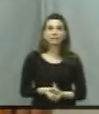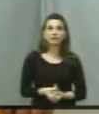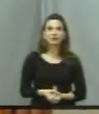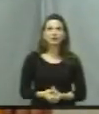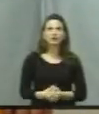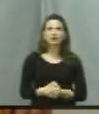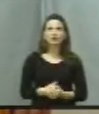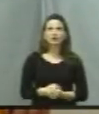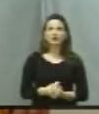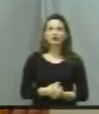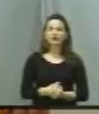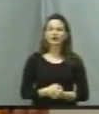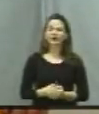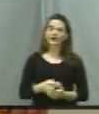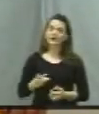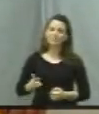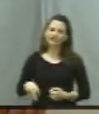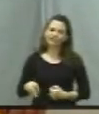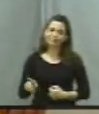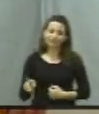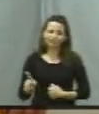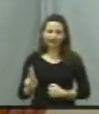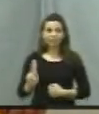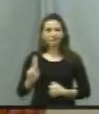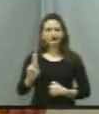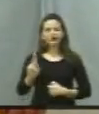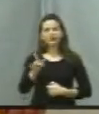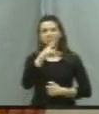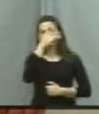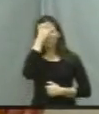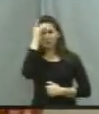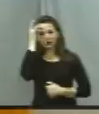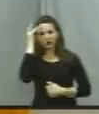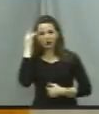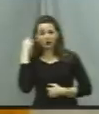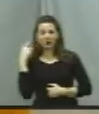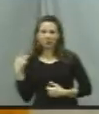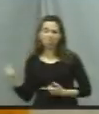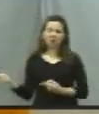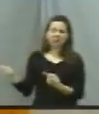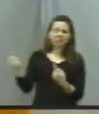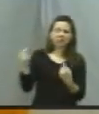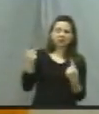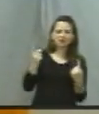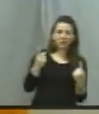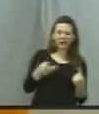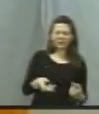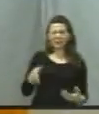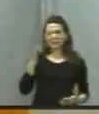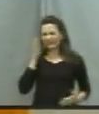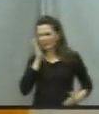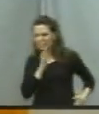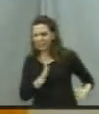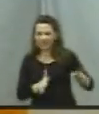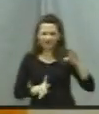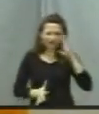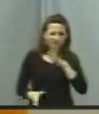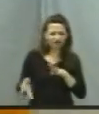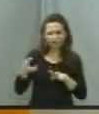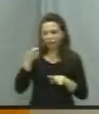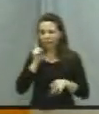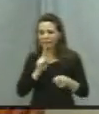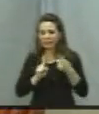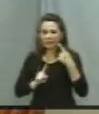Parece que está virando rotina, né? As pessoas virem aqui, nos agredirem, como se